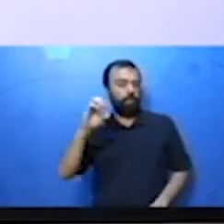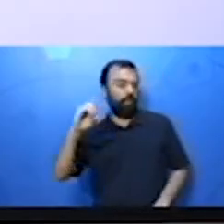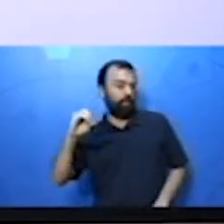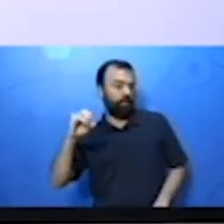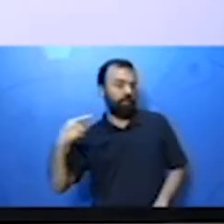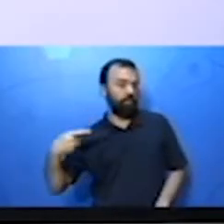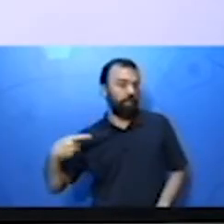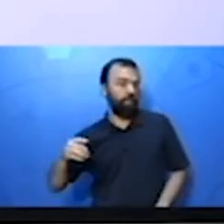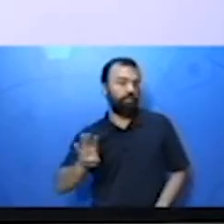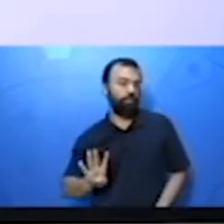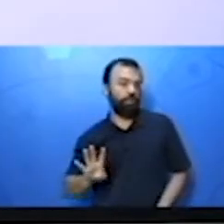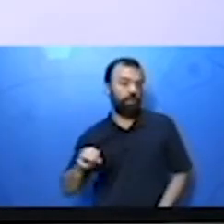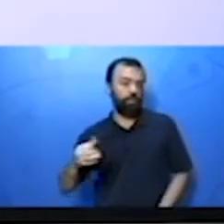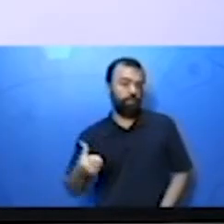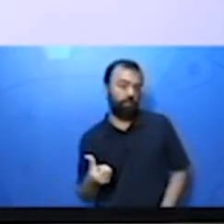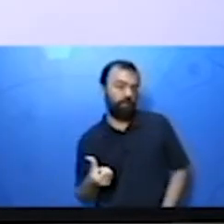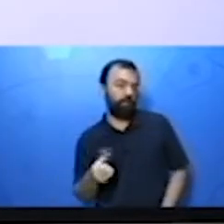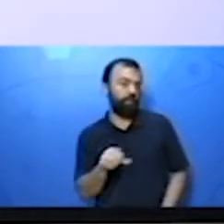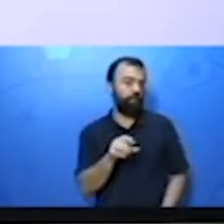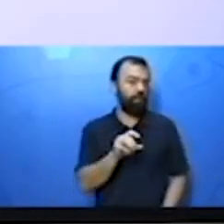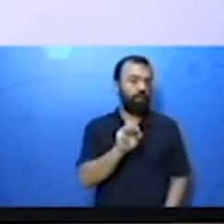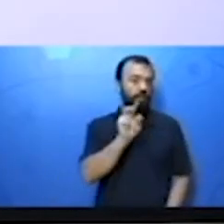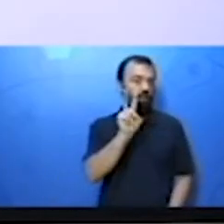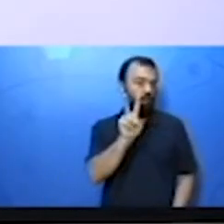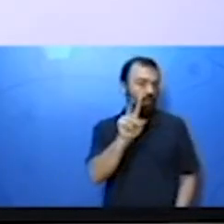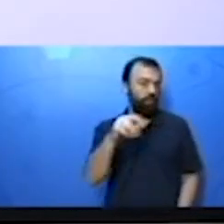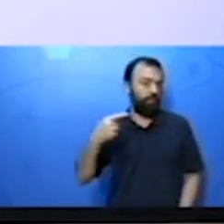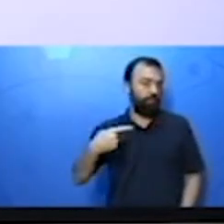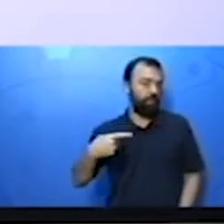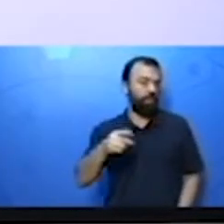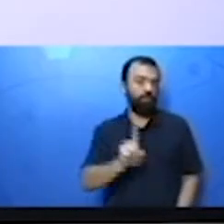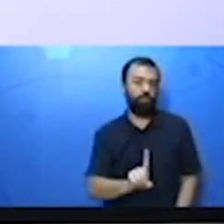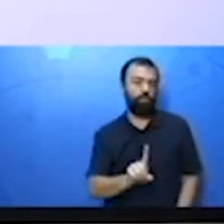Então, a resposta obtida, 16.